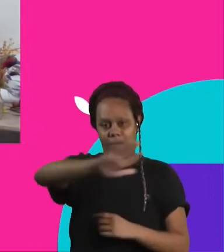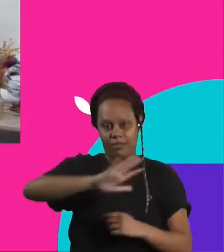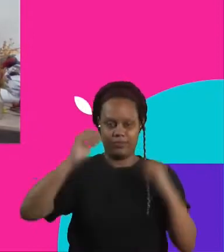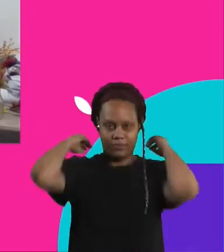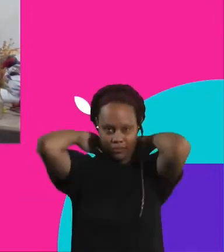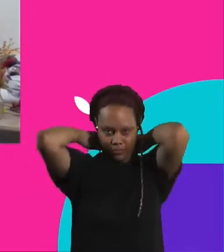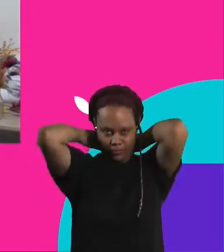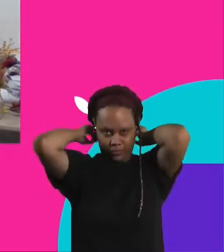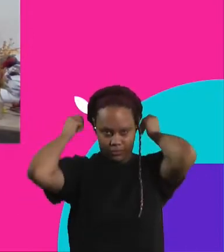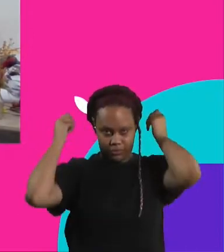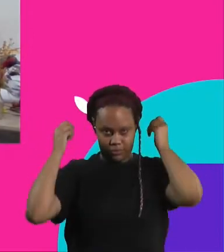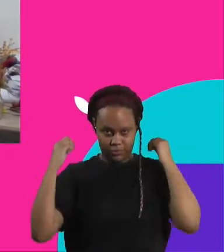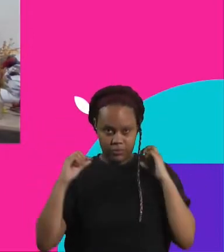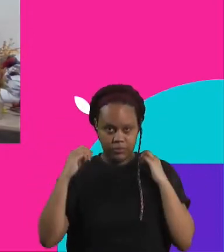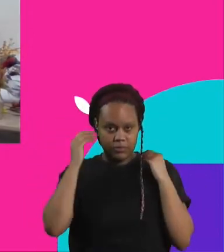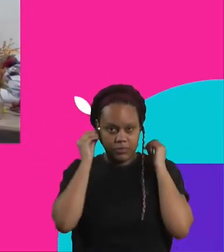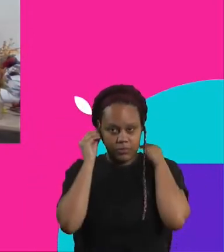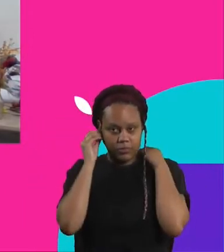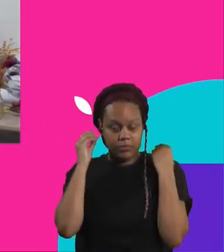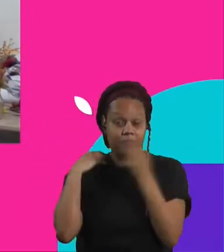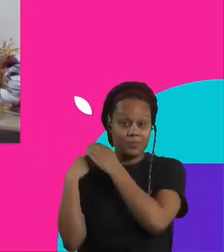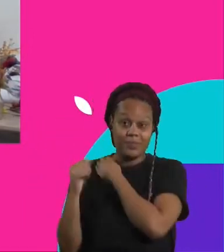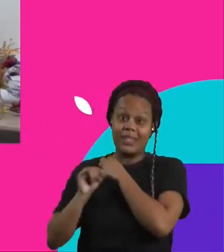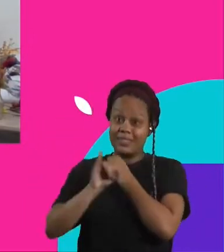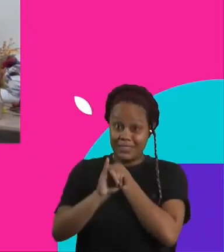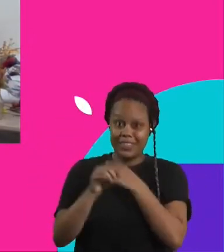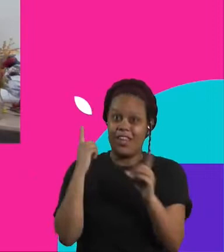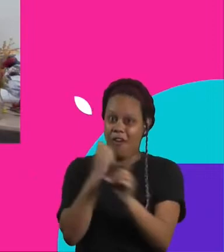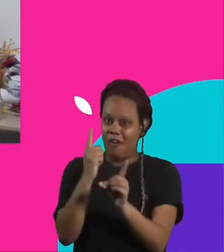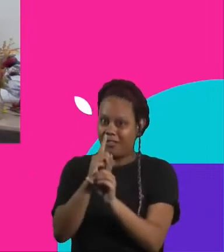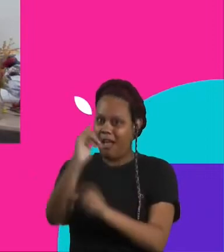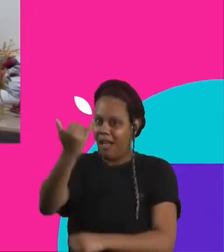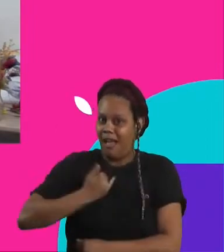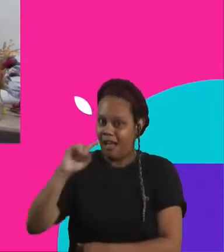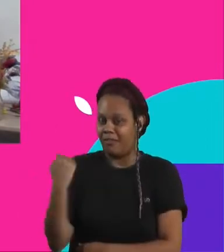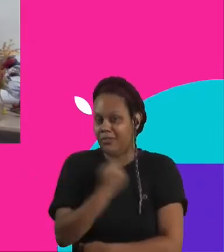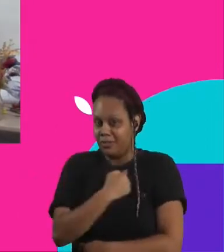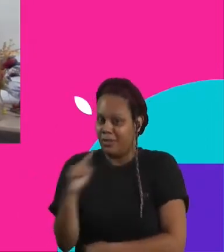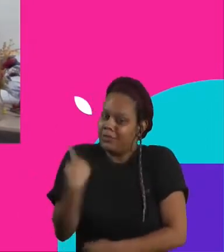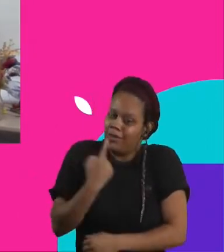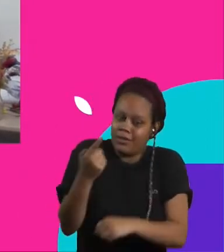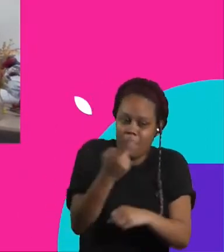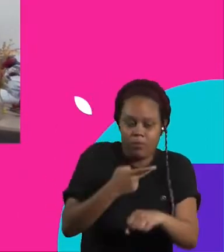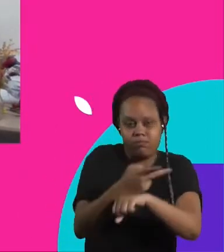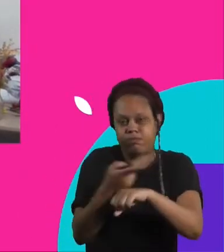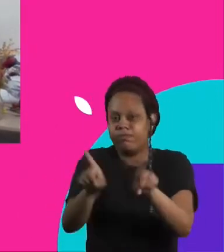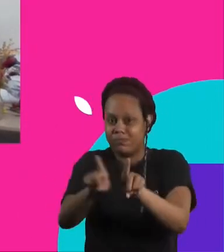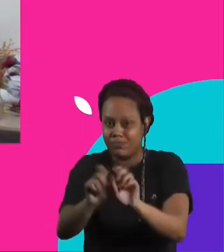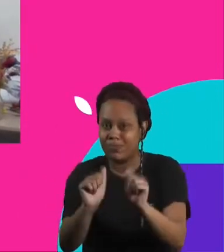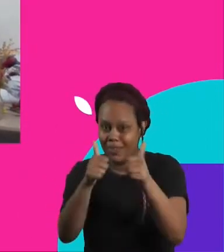Vou ver isso aí, por favor, fala pra gente que a gente está em busca também. Gustavo, Edu, e aí?